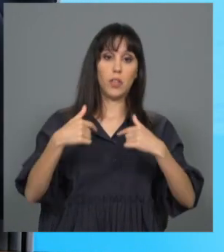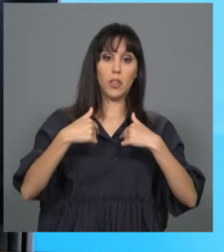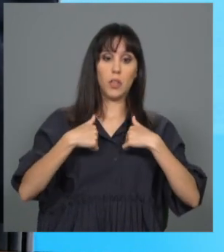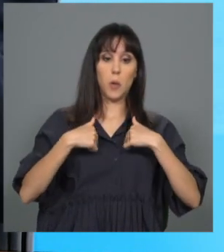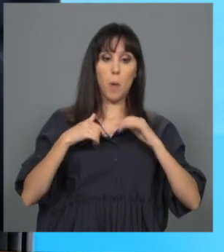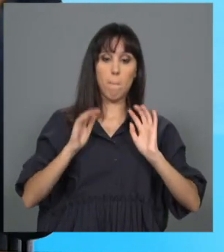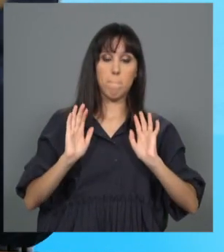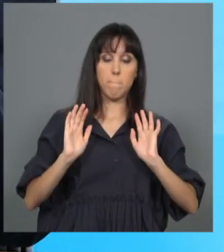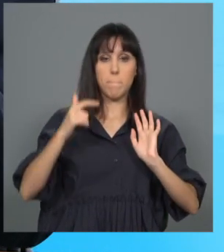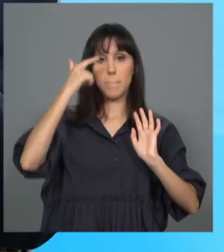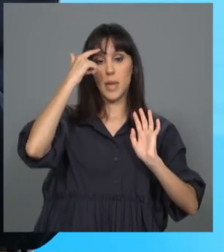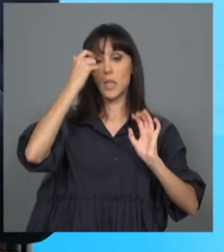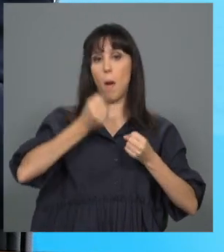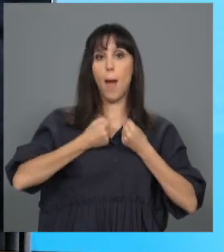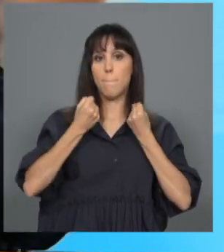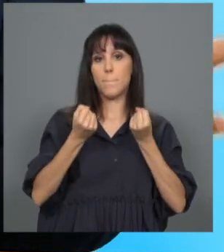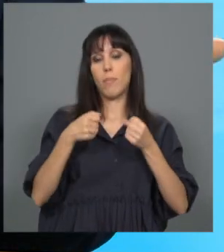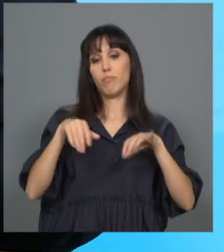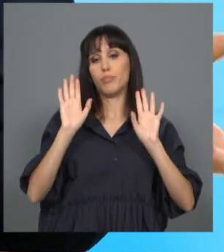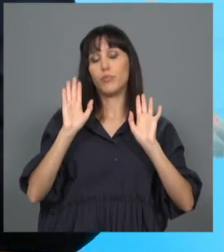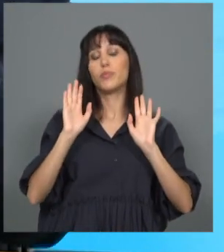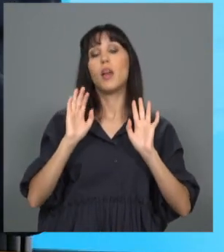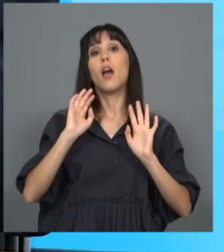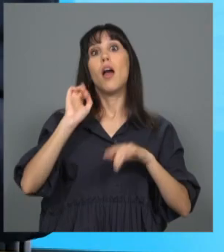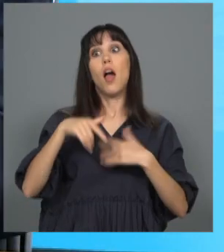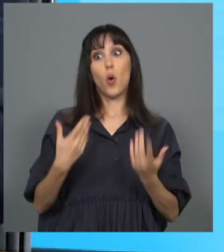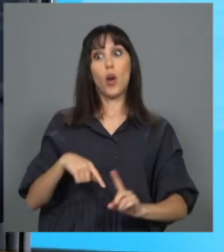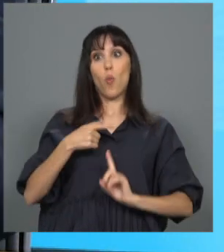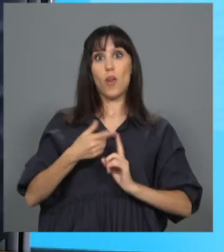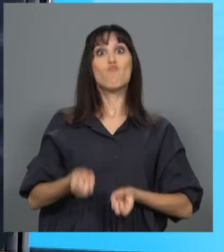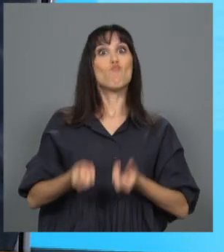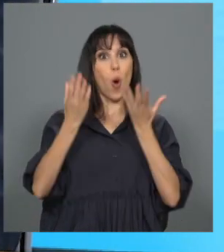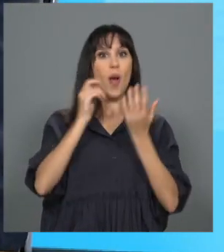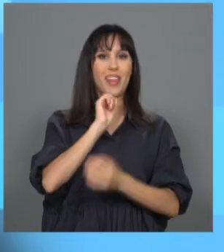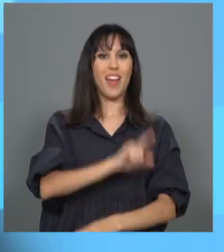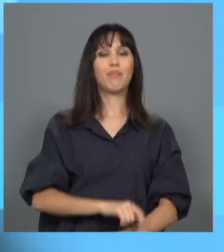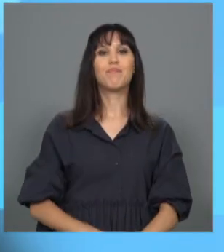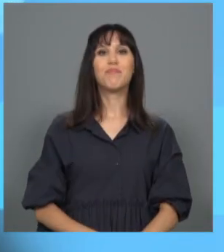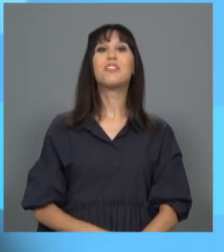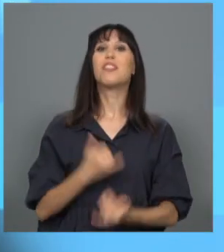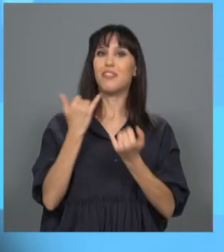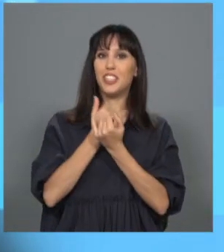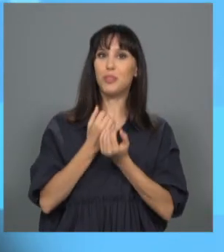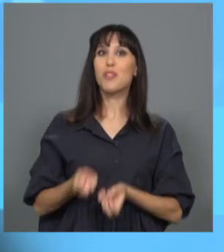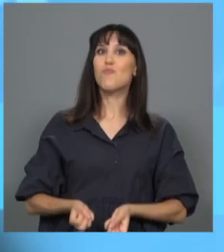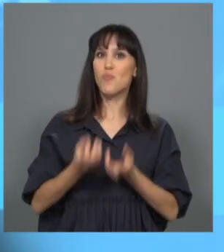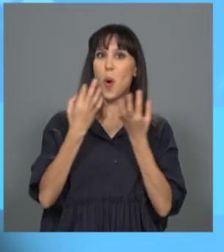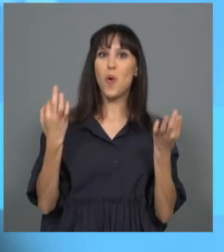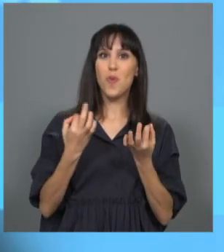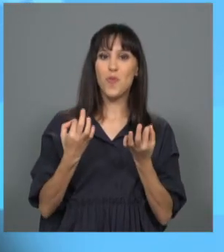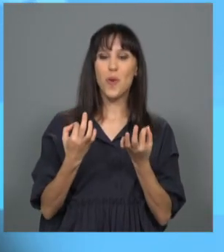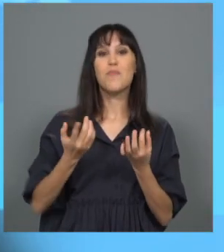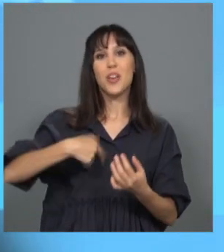essa ideia da minha mente, até que este ano se tornou possível. Felizmente se tornou possível e nós vamos terminar